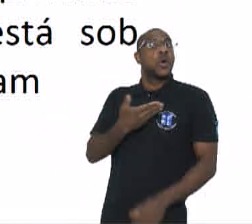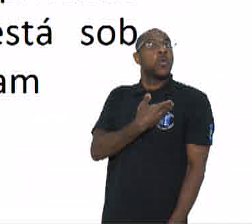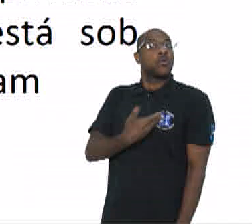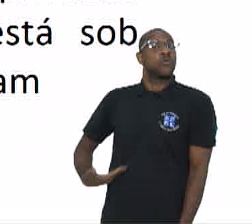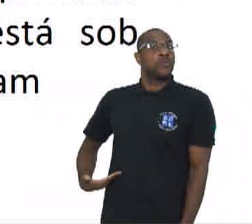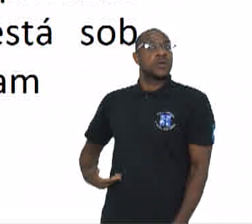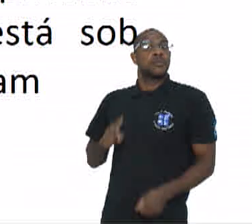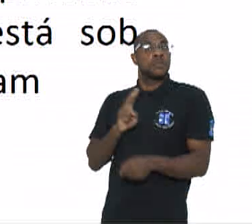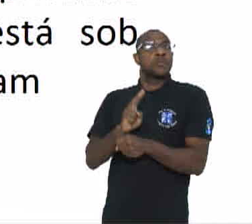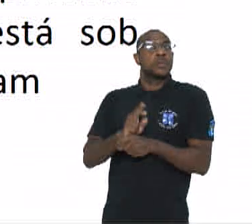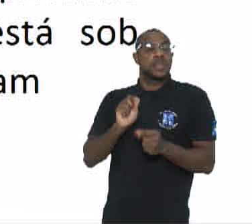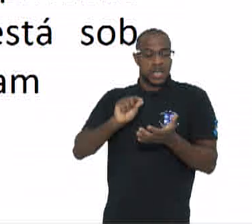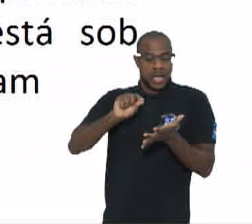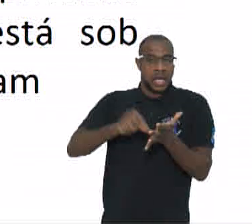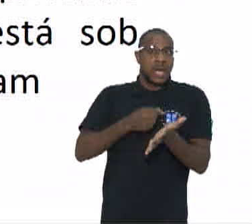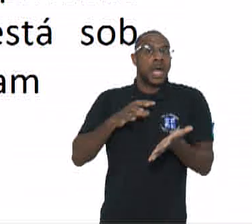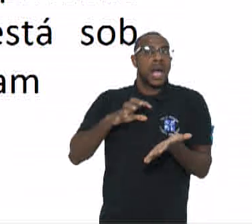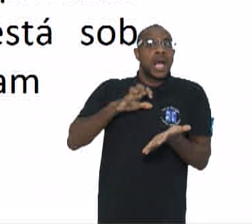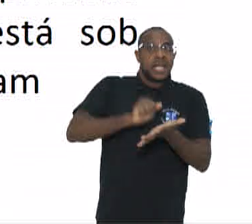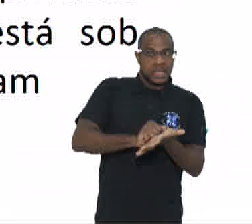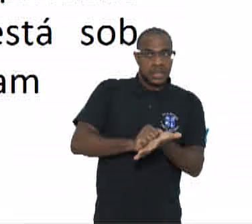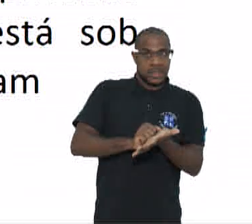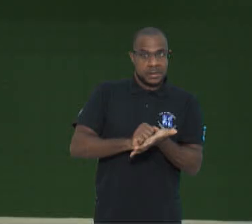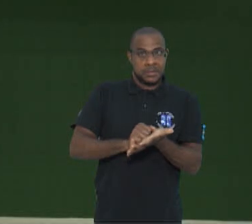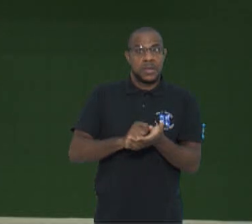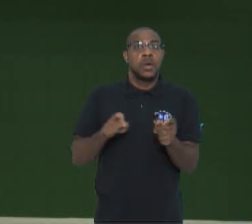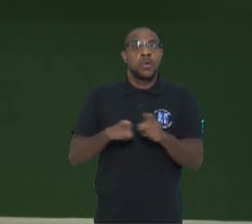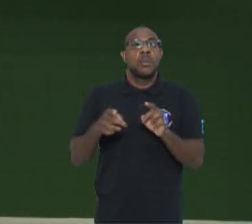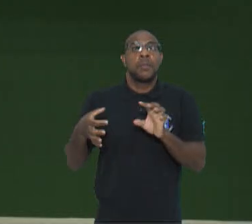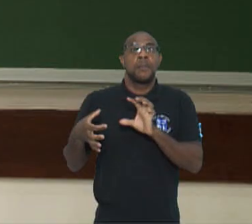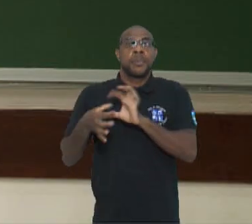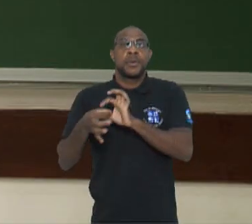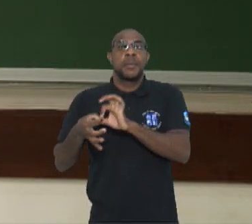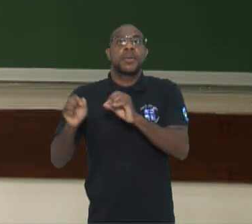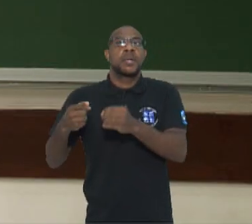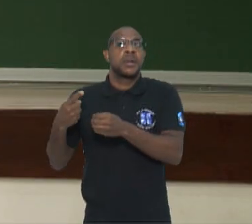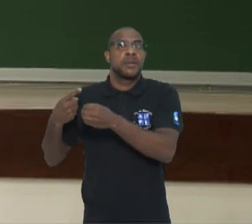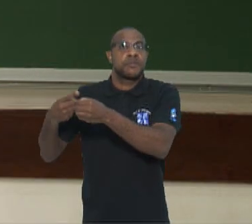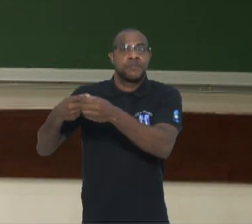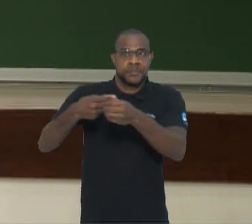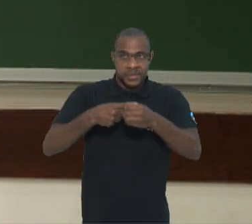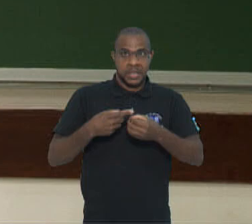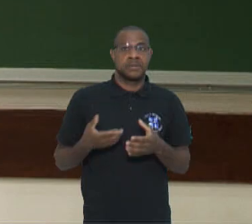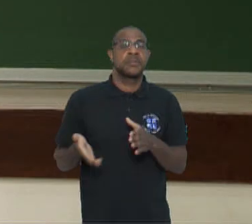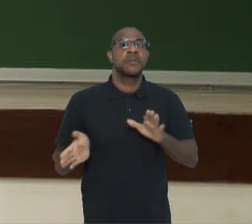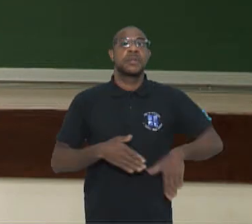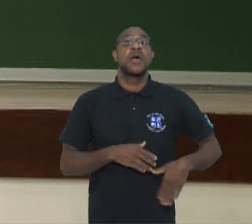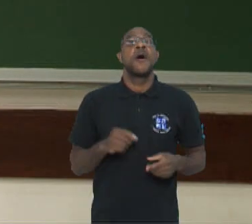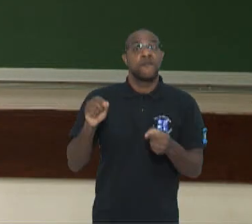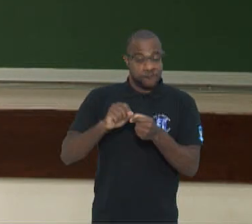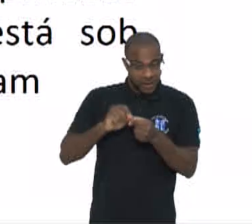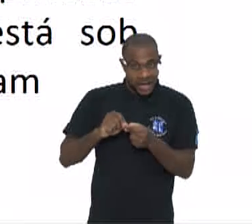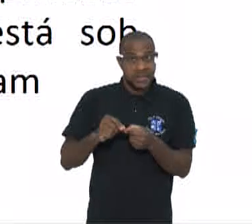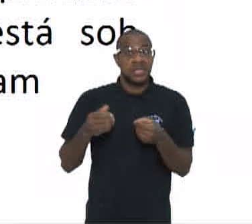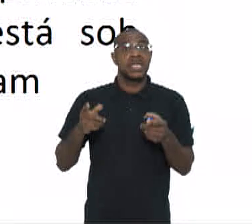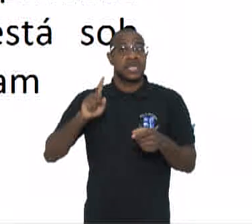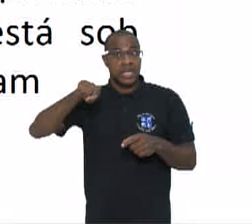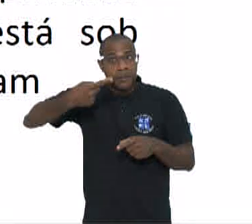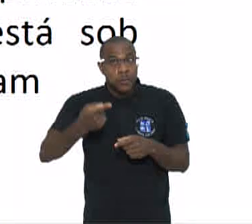que assinam contratos de programas com os municípios. Então, façam aí e a gente já volta para conferir.